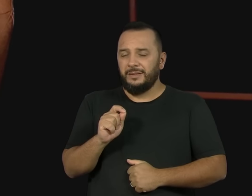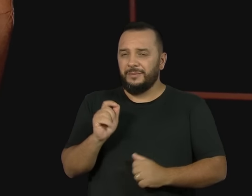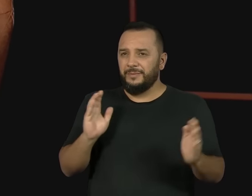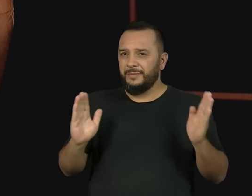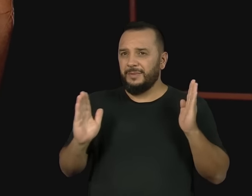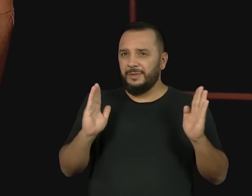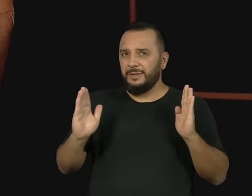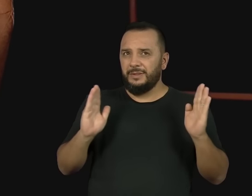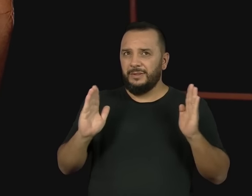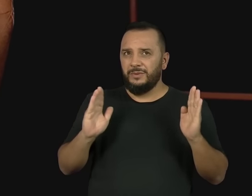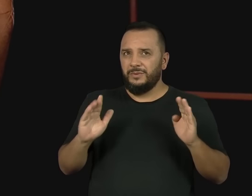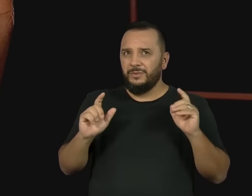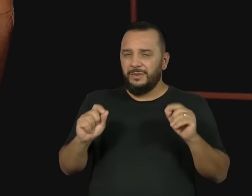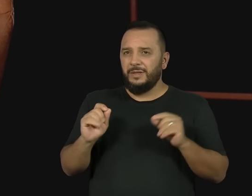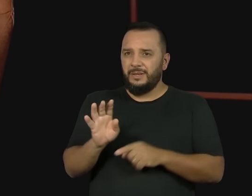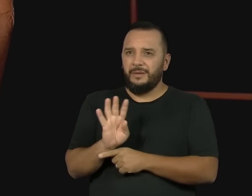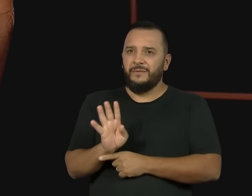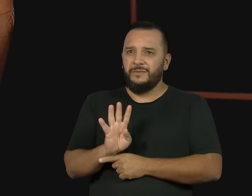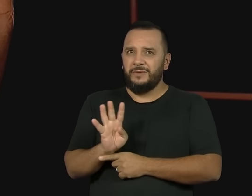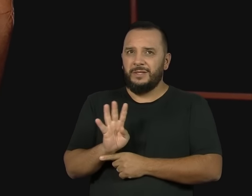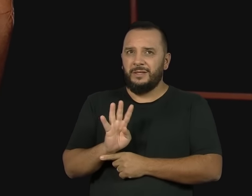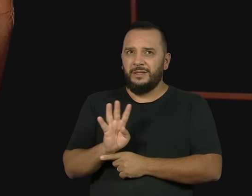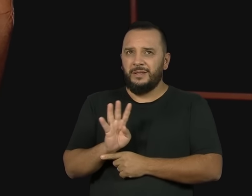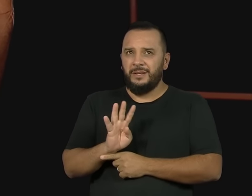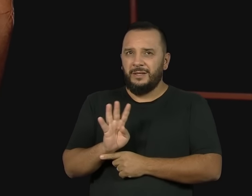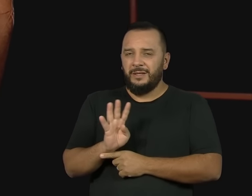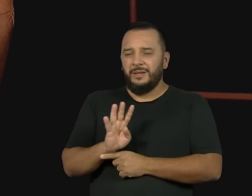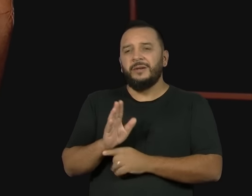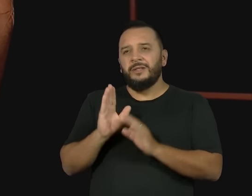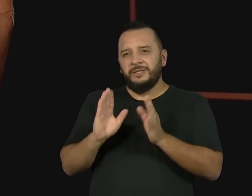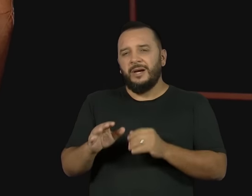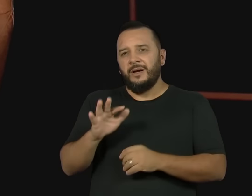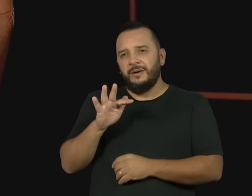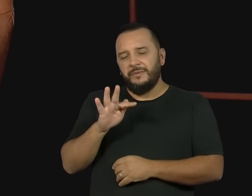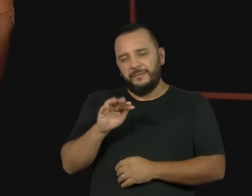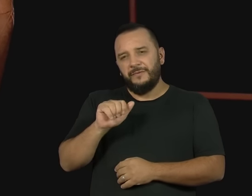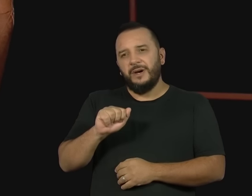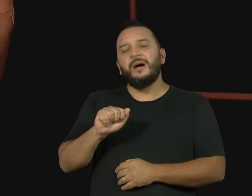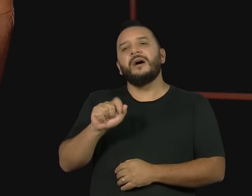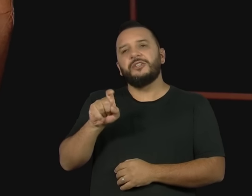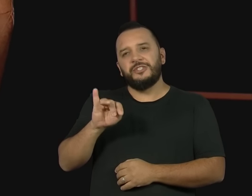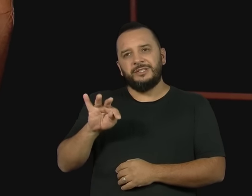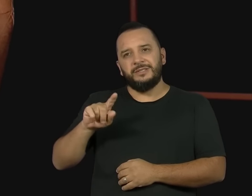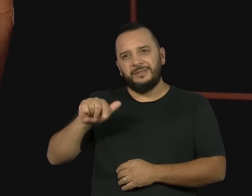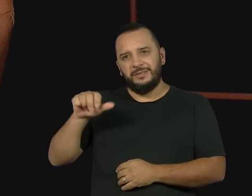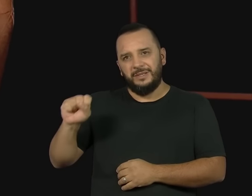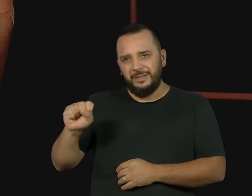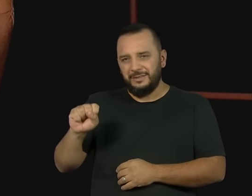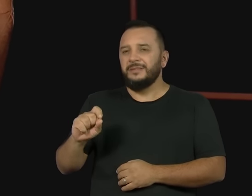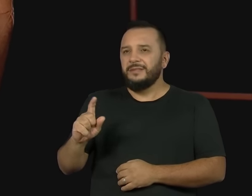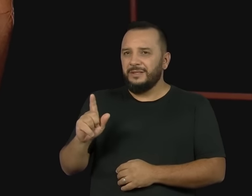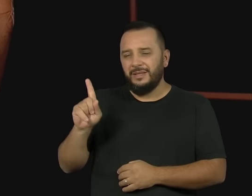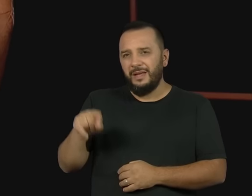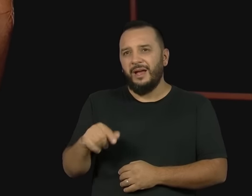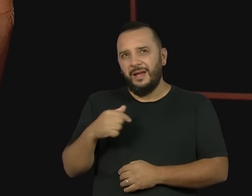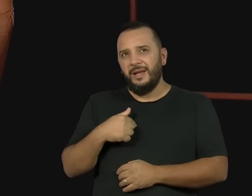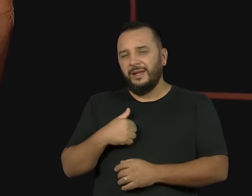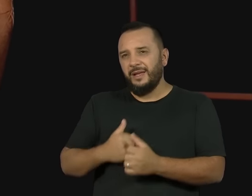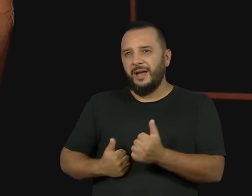época dos filmes fascistas, que eram todos um pouco a